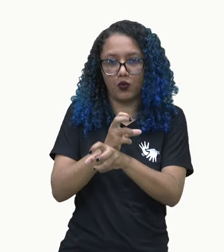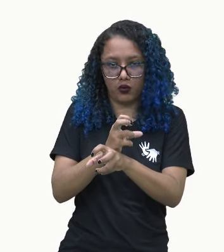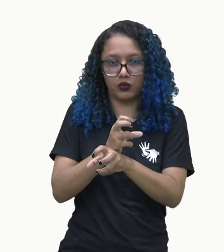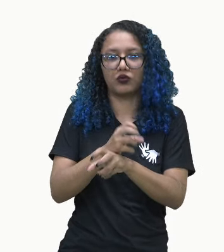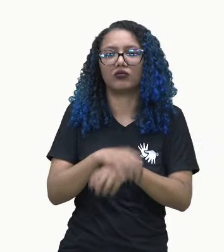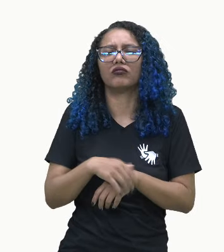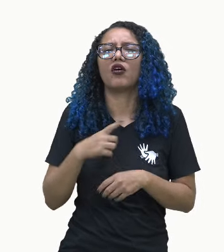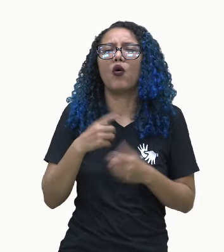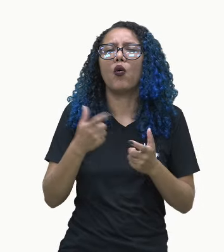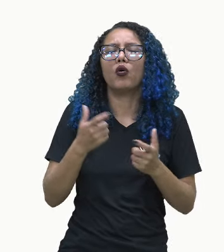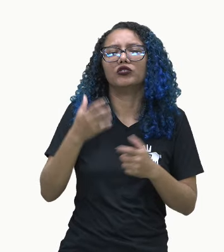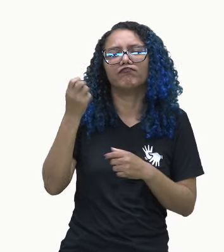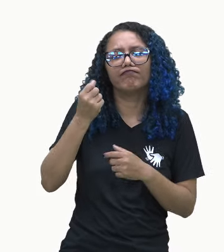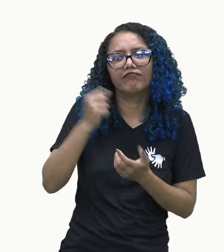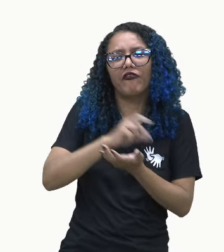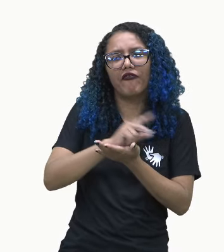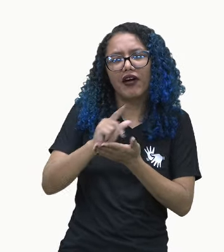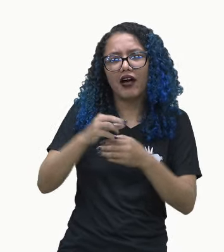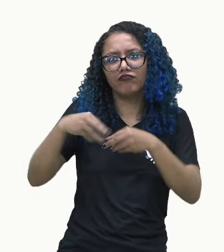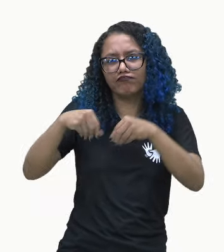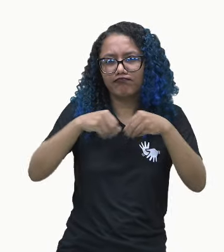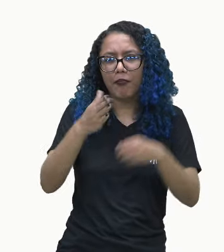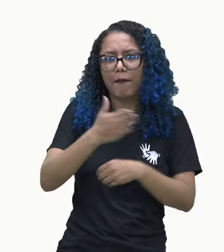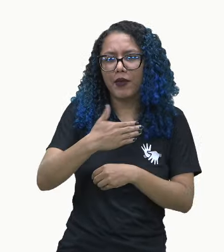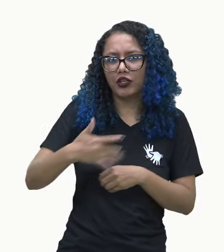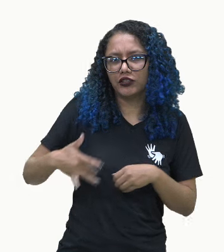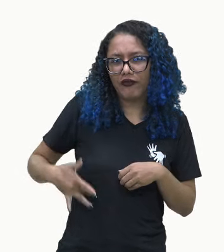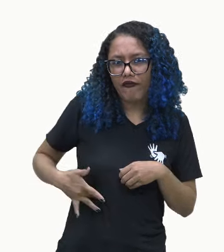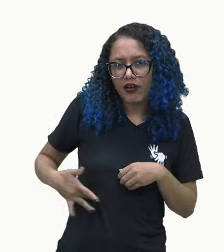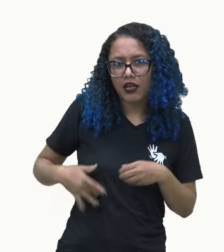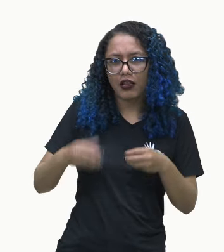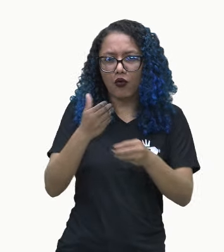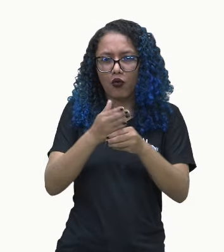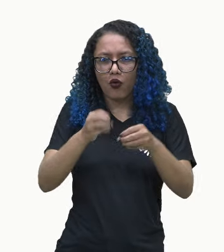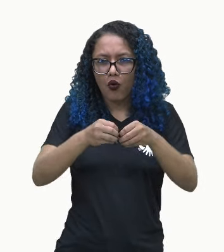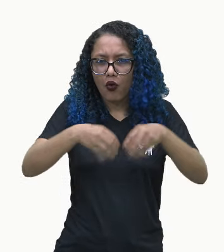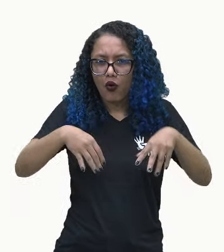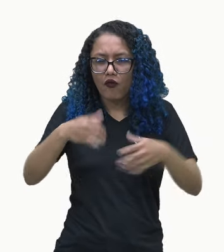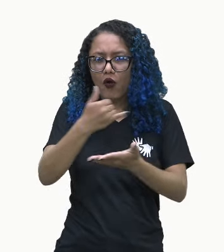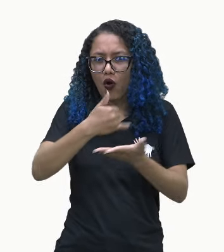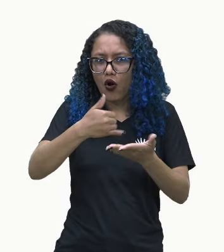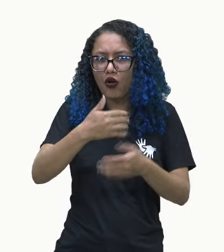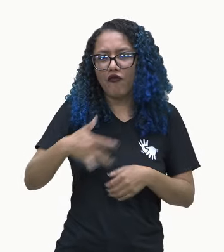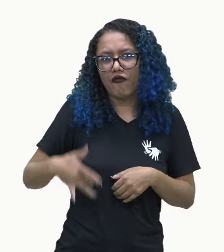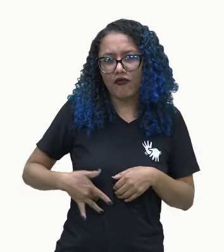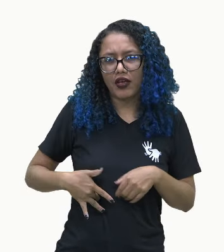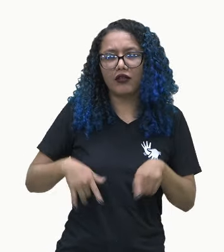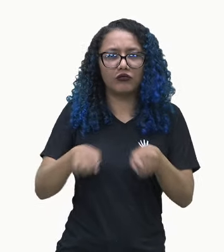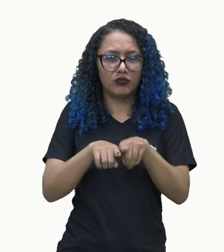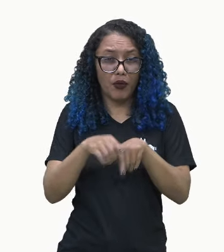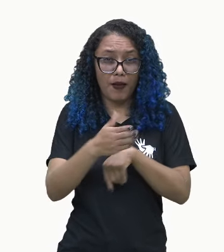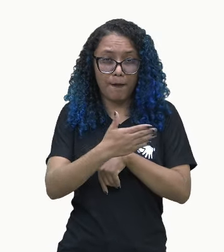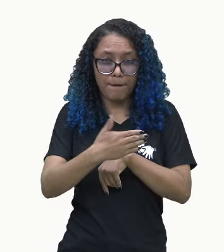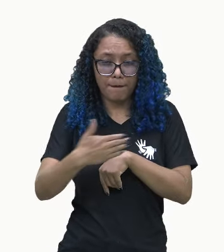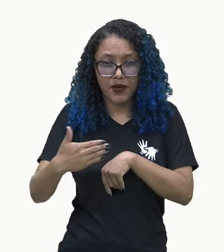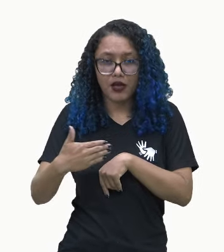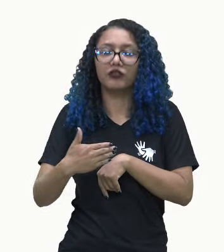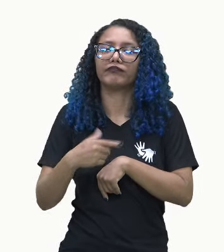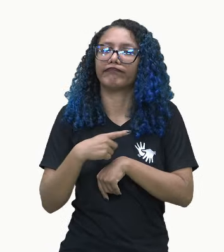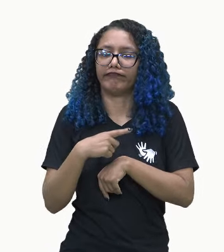cereais, peixes, fígados, ovos, óleo de fígado de bacalhau, né? Mais difícil encontrar, mas estão